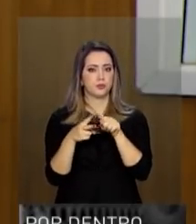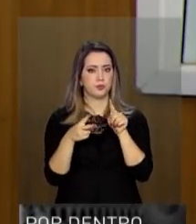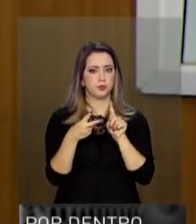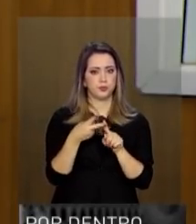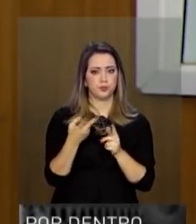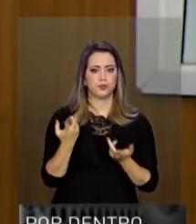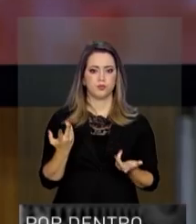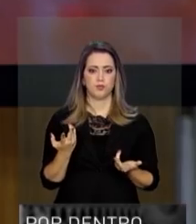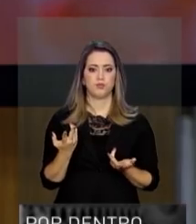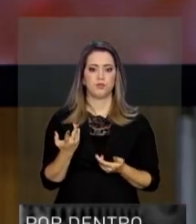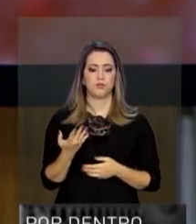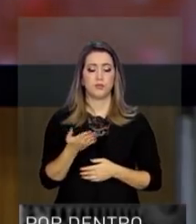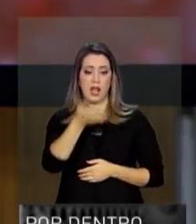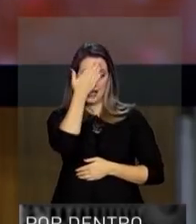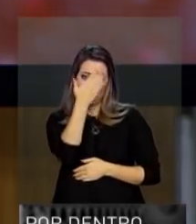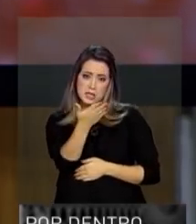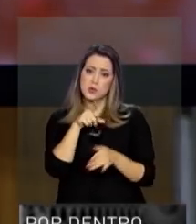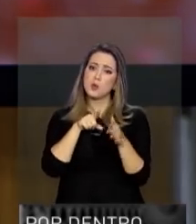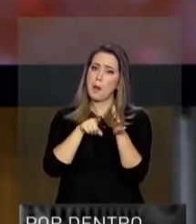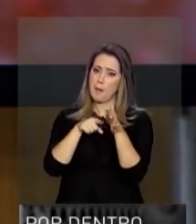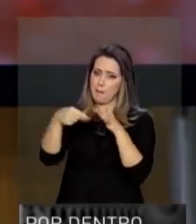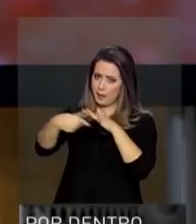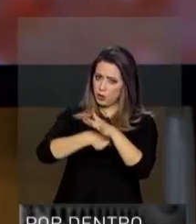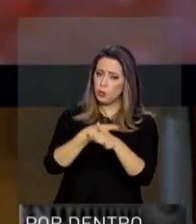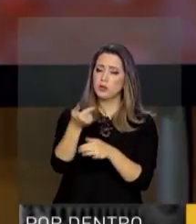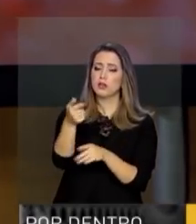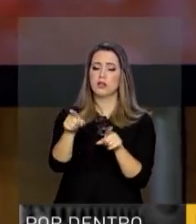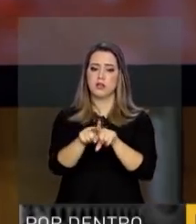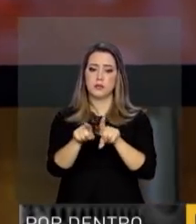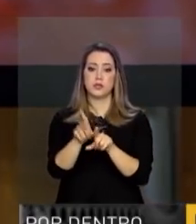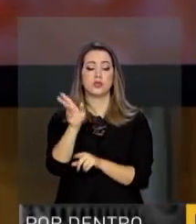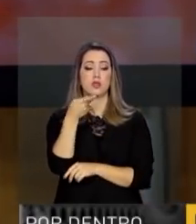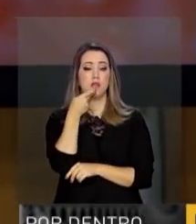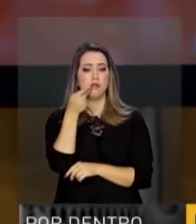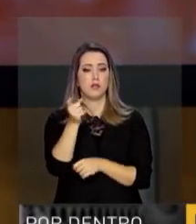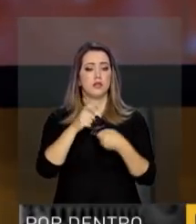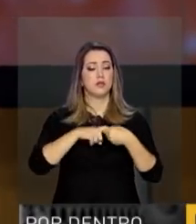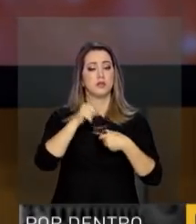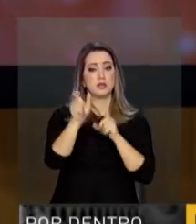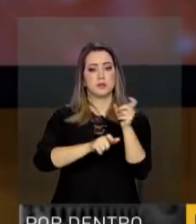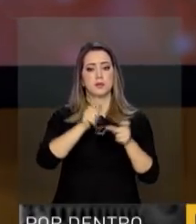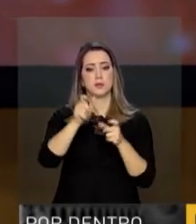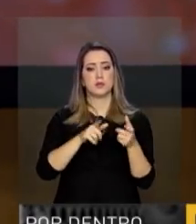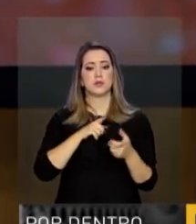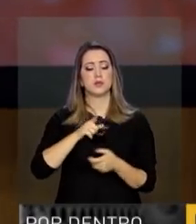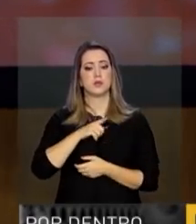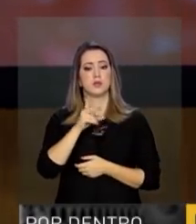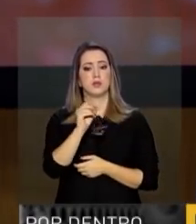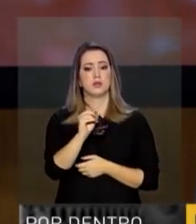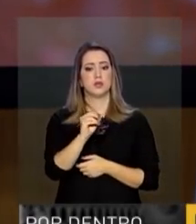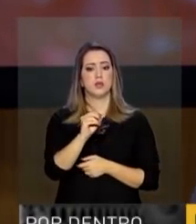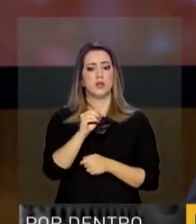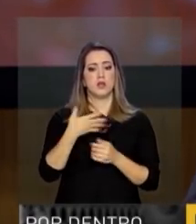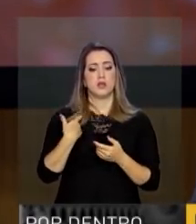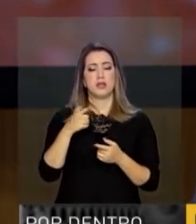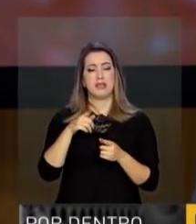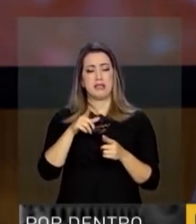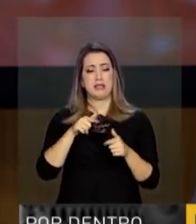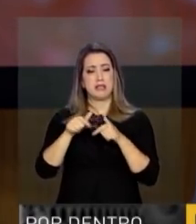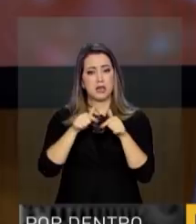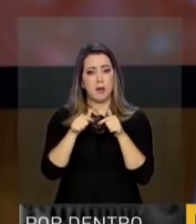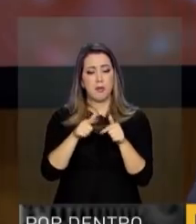Pois é, eu agradeço a pergunta também. Eu já retomo a minha fala anterior em relação às pessoas que trabalham com exposição a